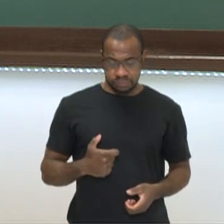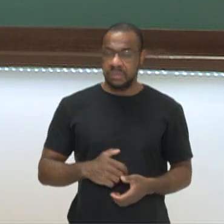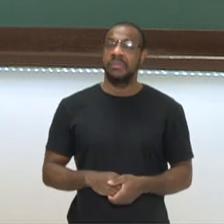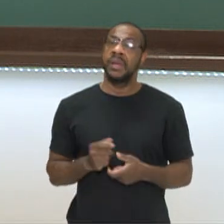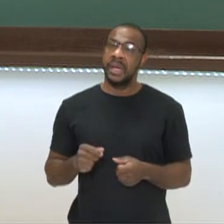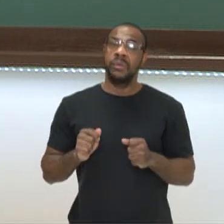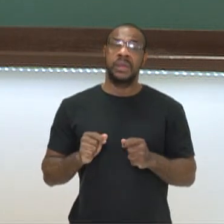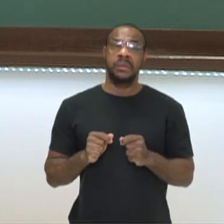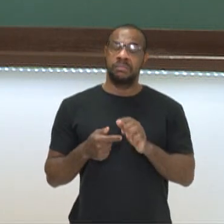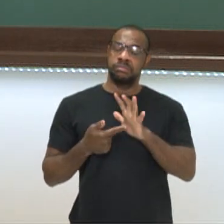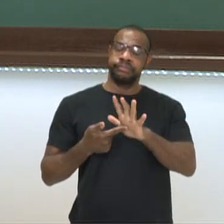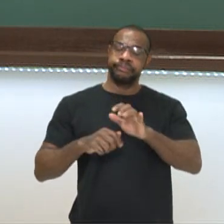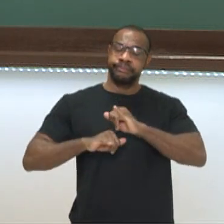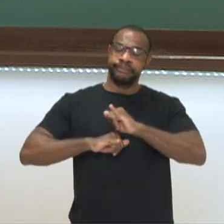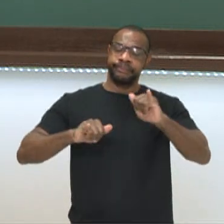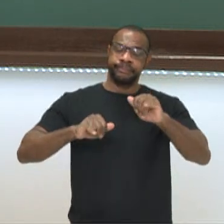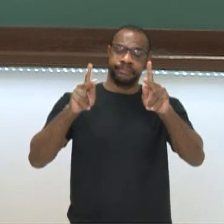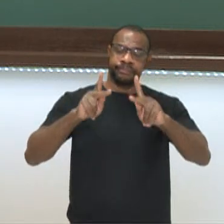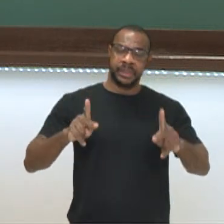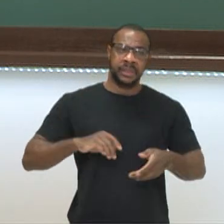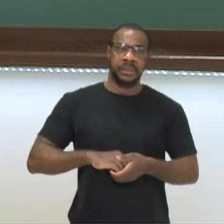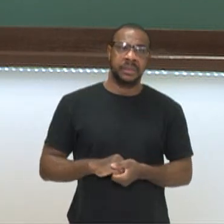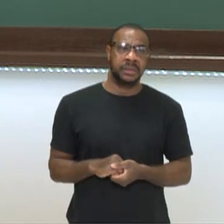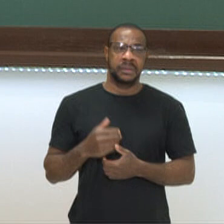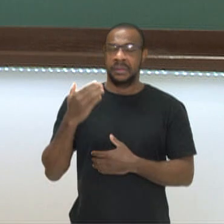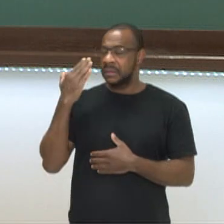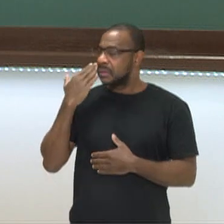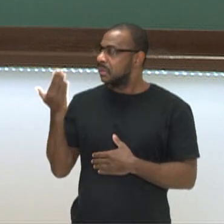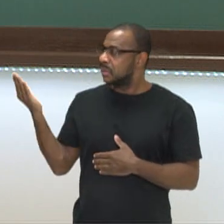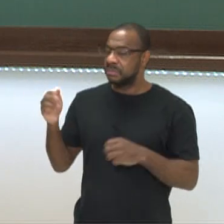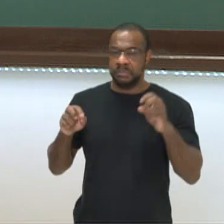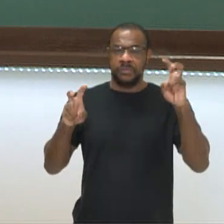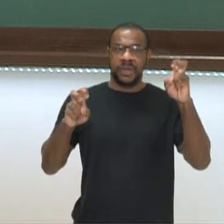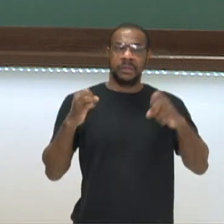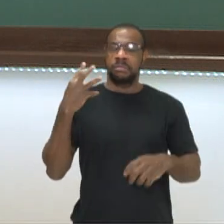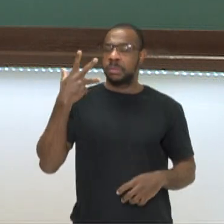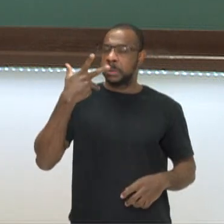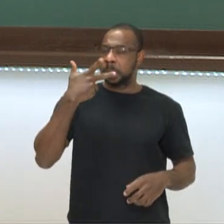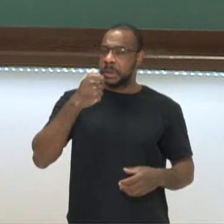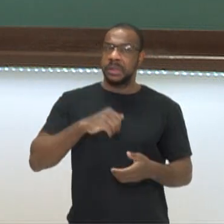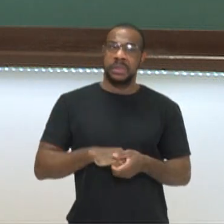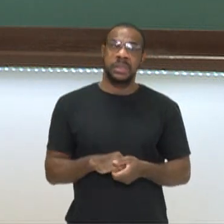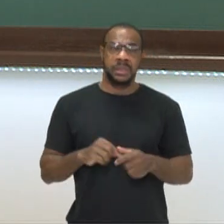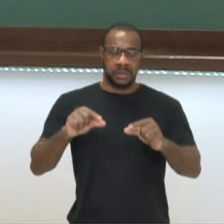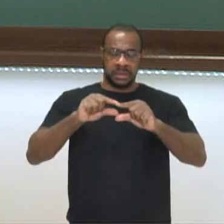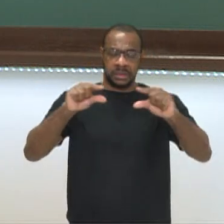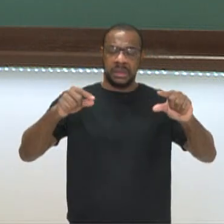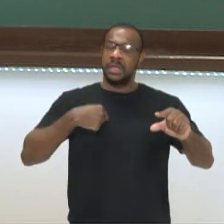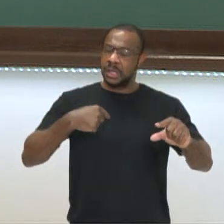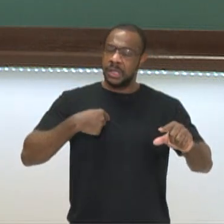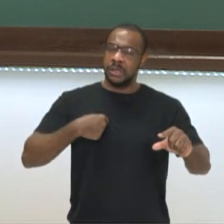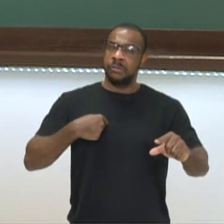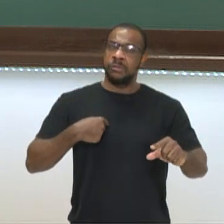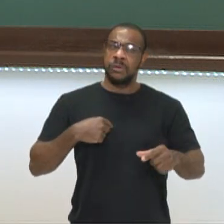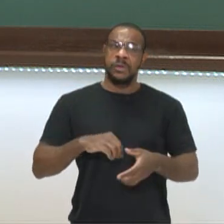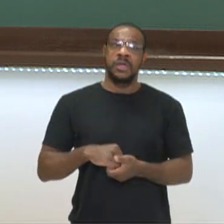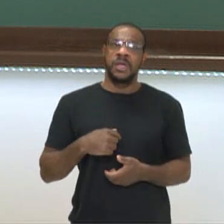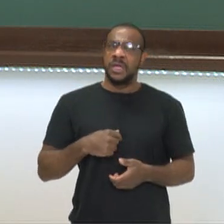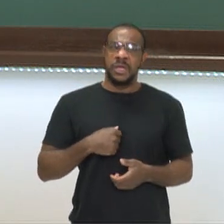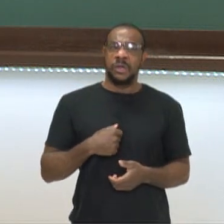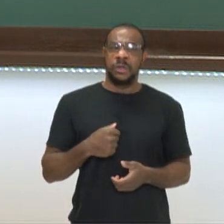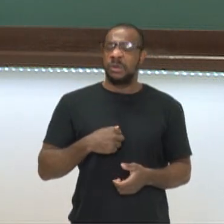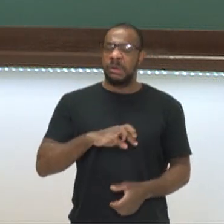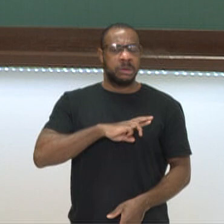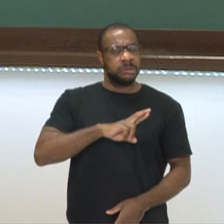mundial. Então o Gandhi teve frases muito bonitas e nessa frase ele está dizendo, eu me considero budista, eu